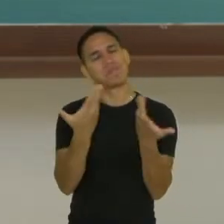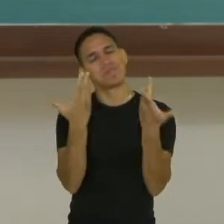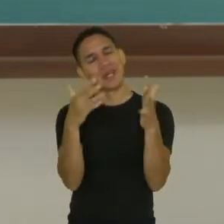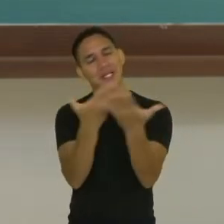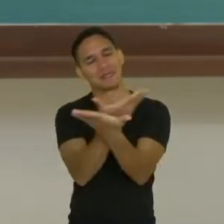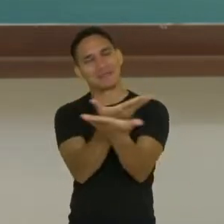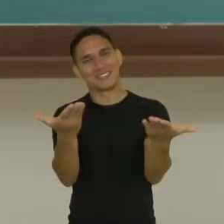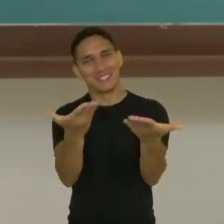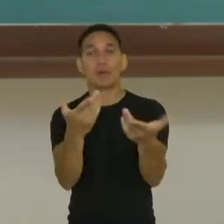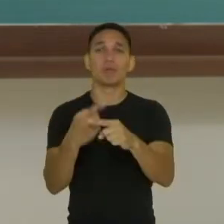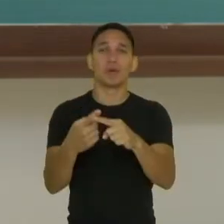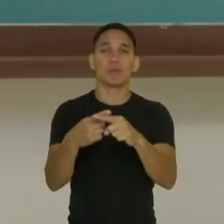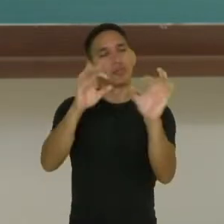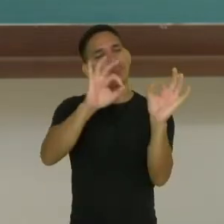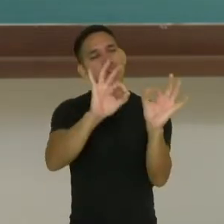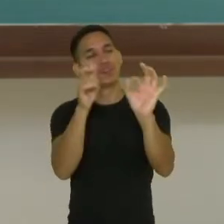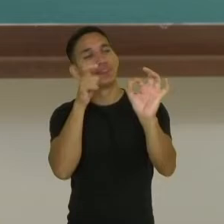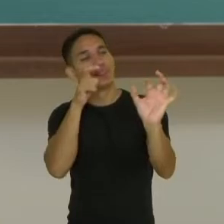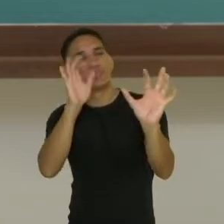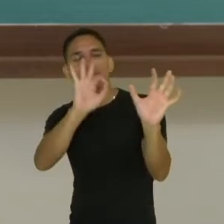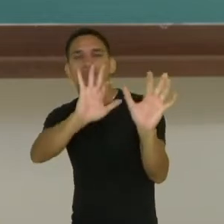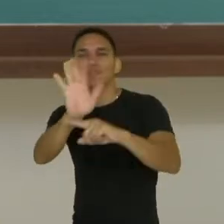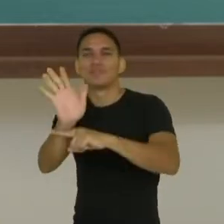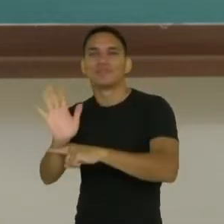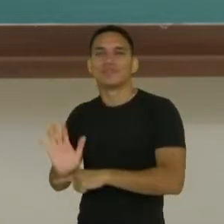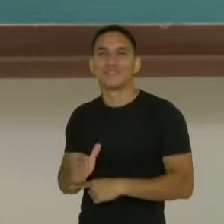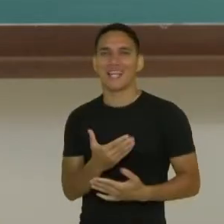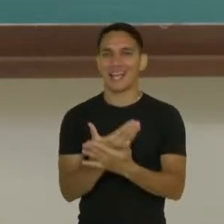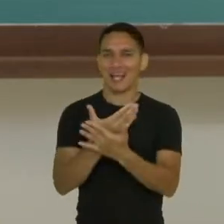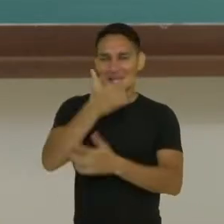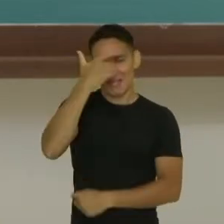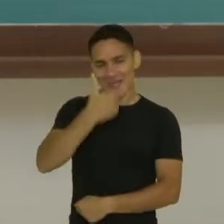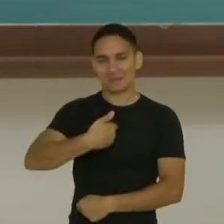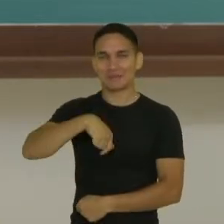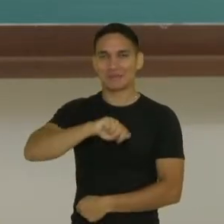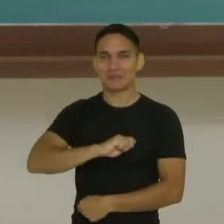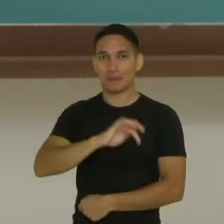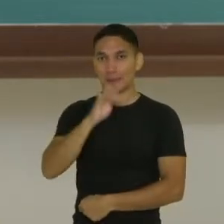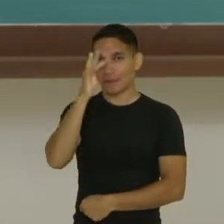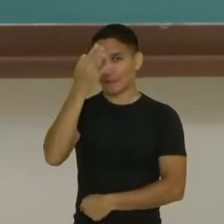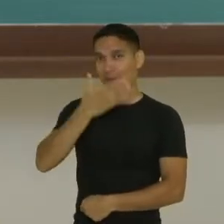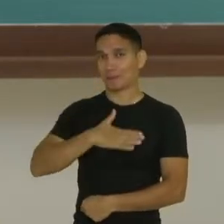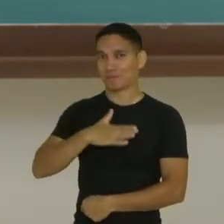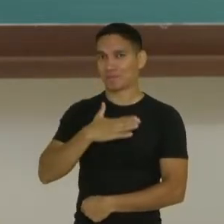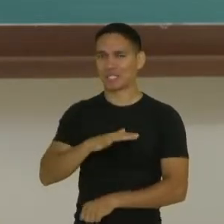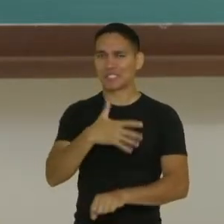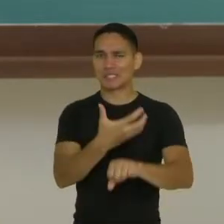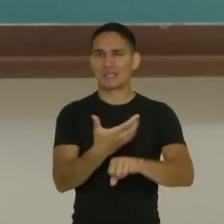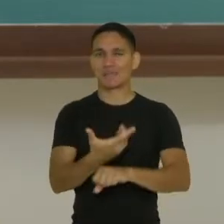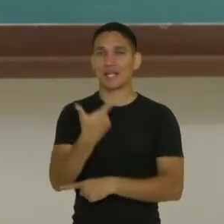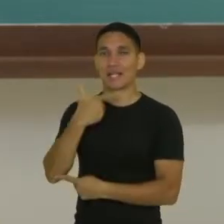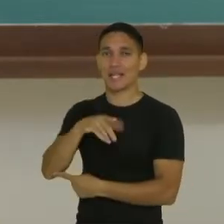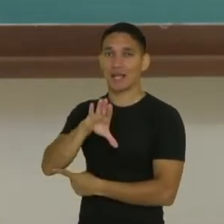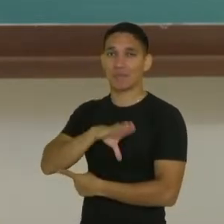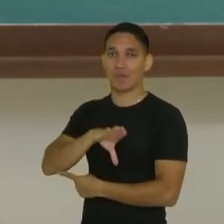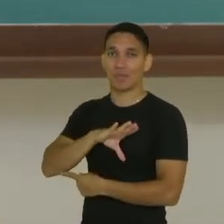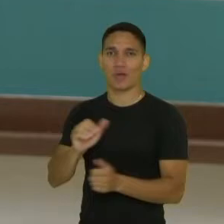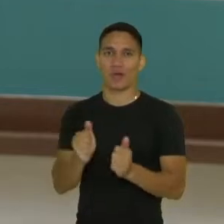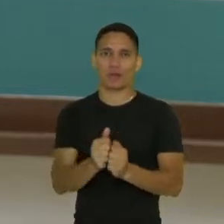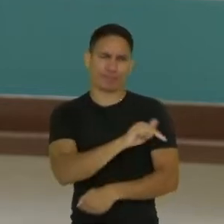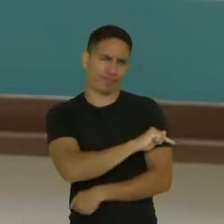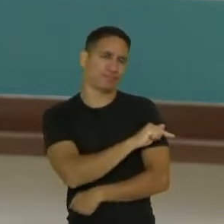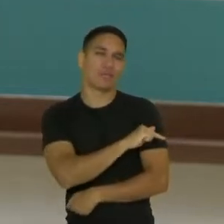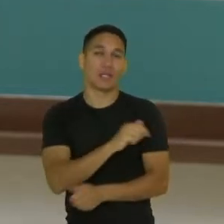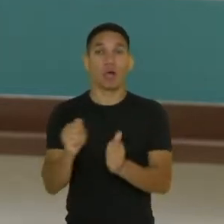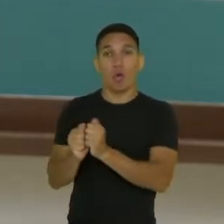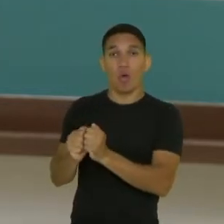por estarem aí assistindo as nossas aulas. Sou a professora Rosa Helena Bueno, de Língua Portuguesa, para o 7º ano, né? Estou aqui com o meu